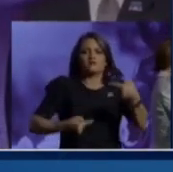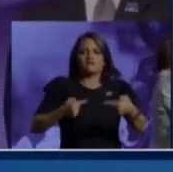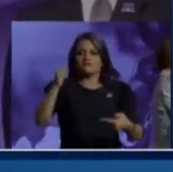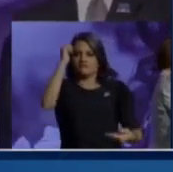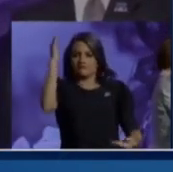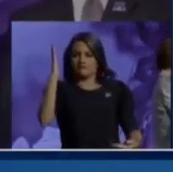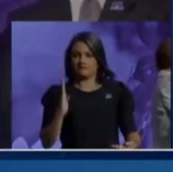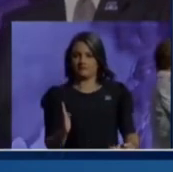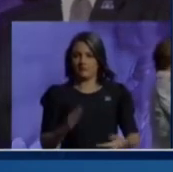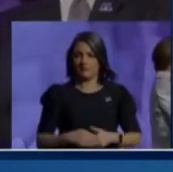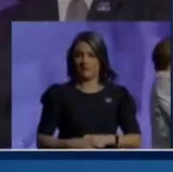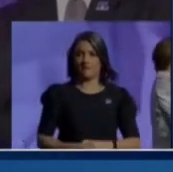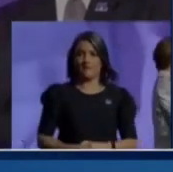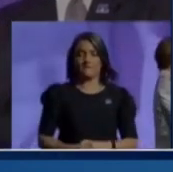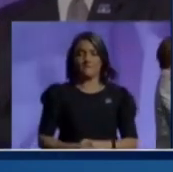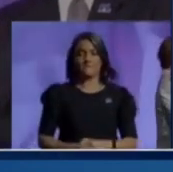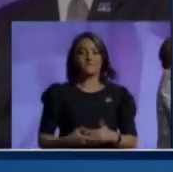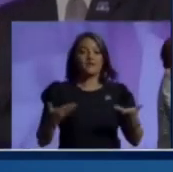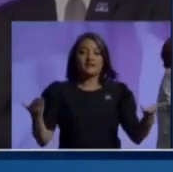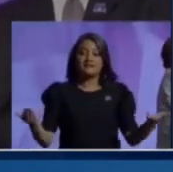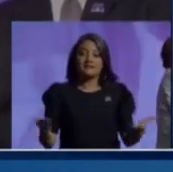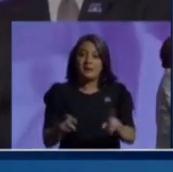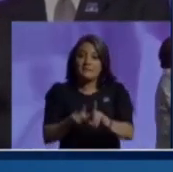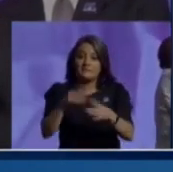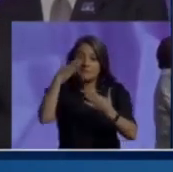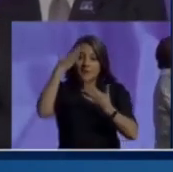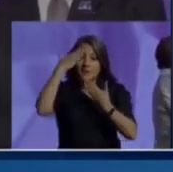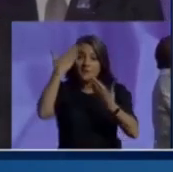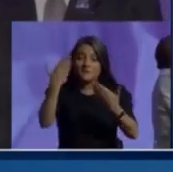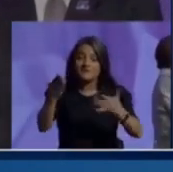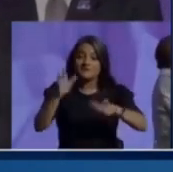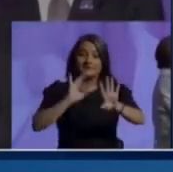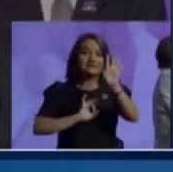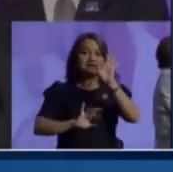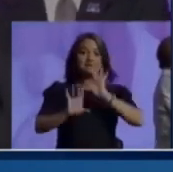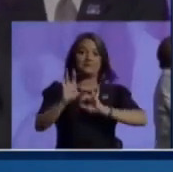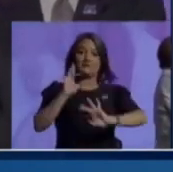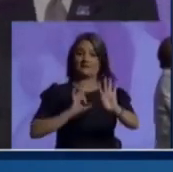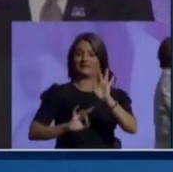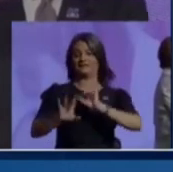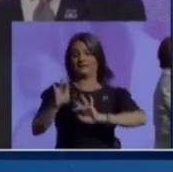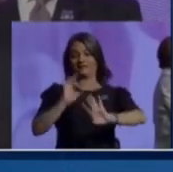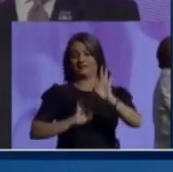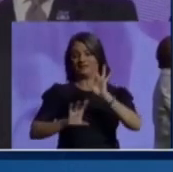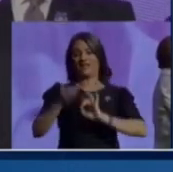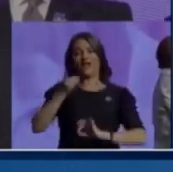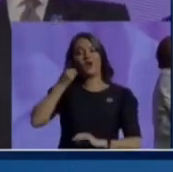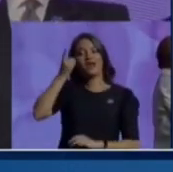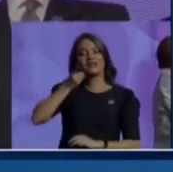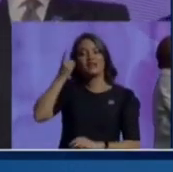dos Deputados, fez isso num comício do Bolsonaro candidato no Maracanãzinho,